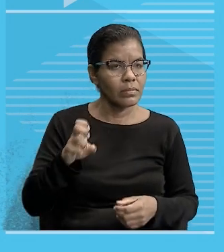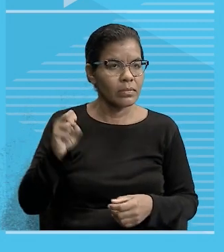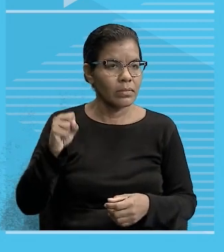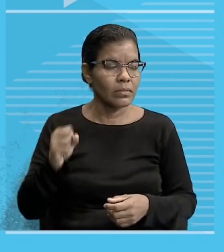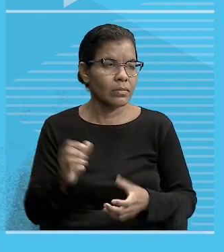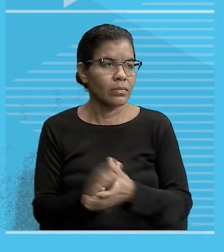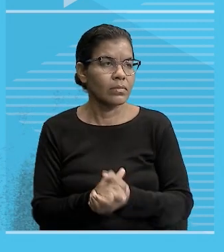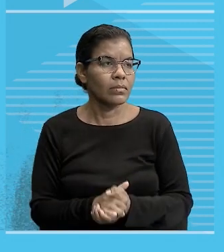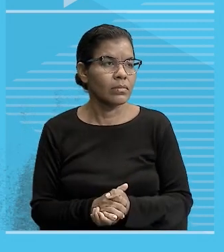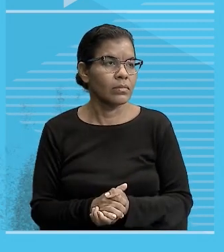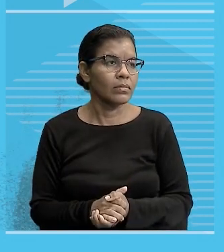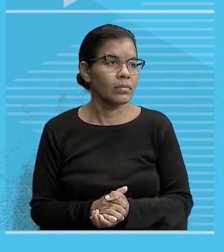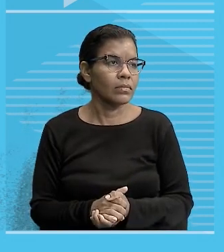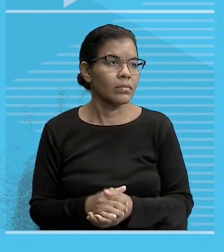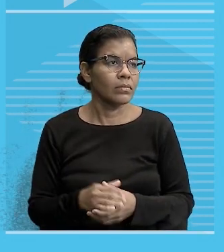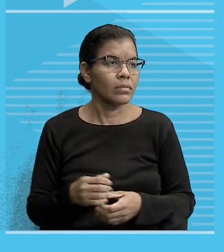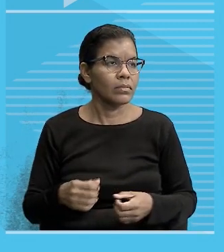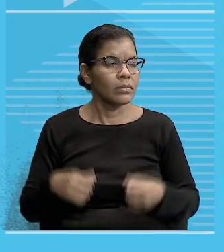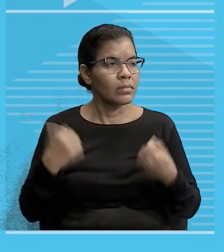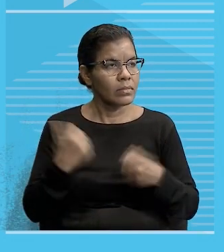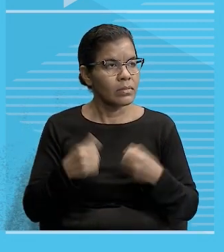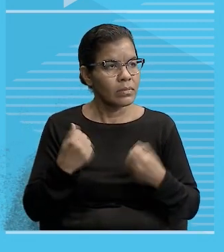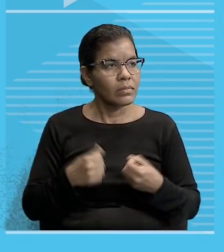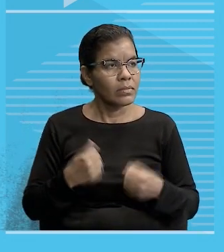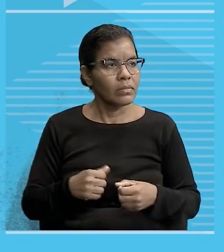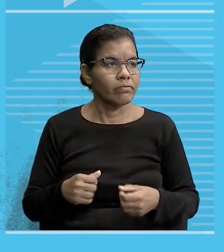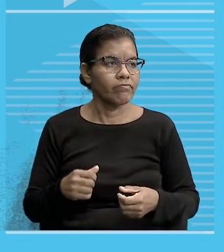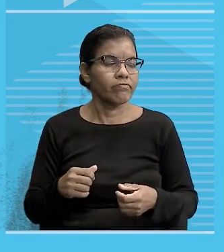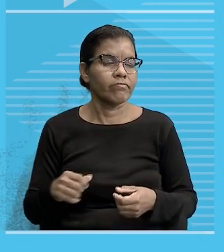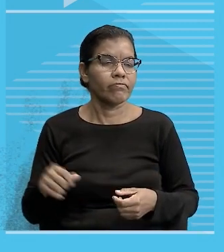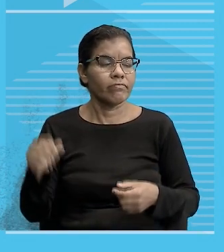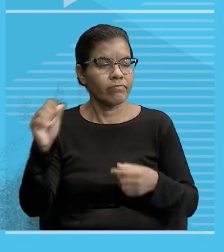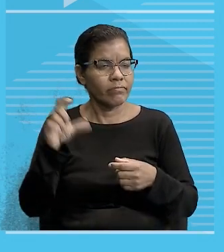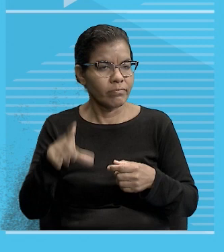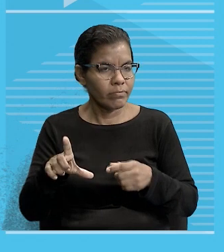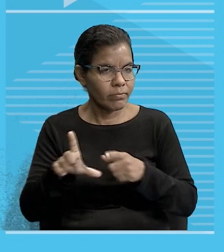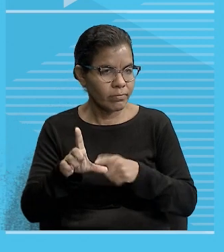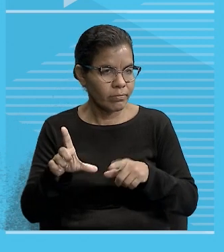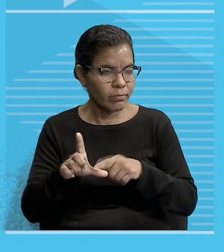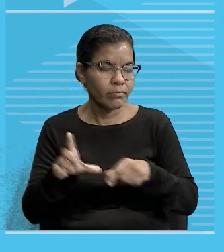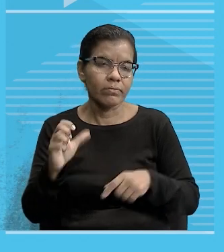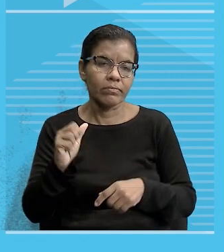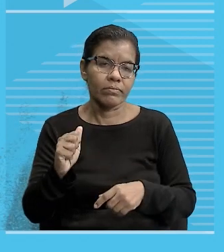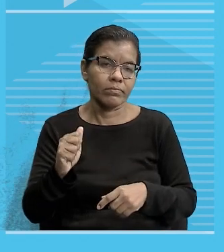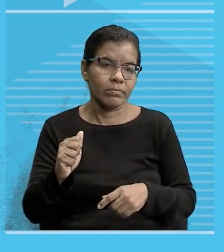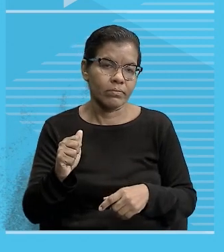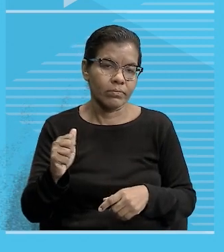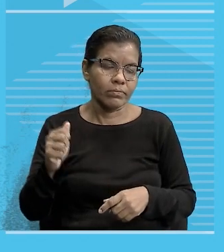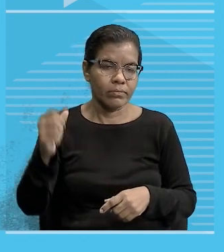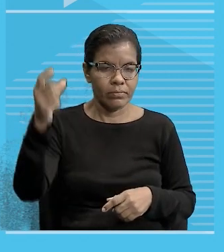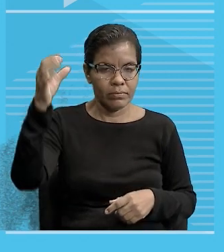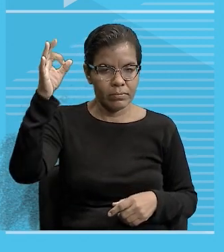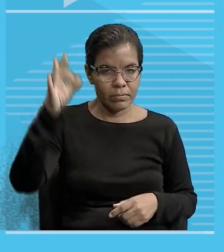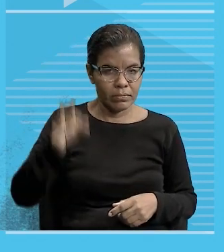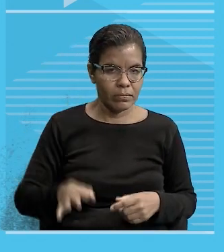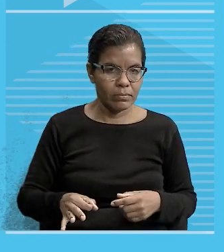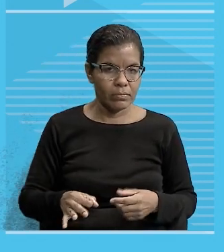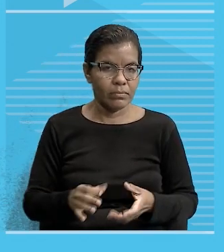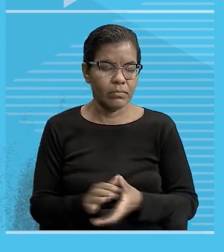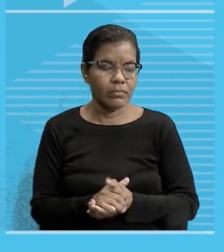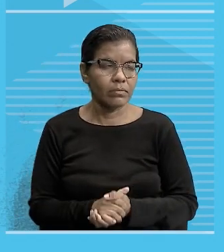aconteça se faz necessário ter autodisciplina Auto disciplina